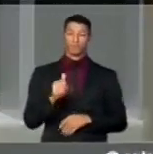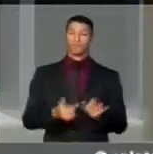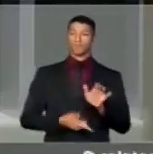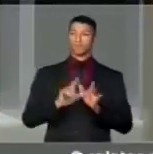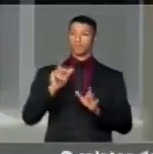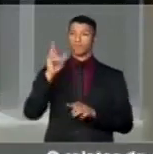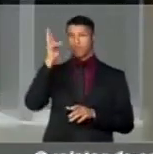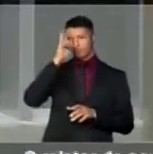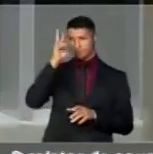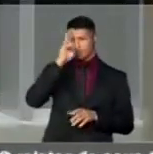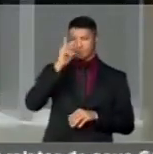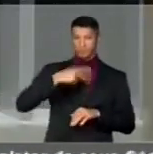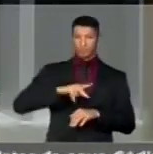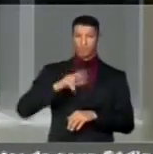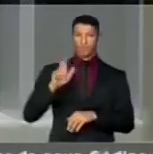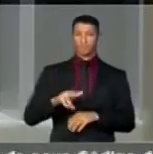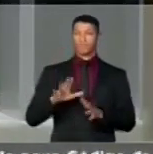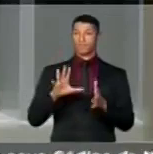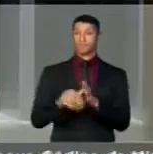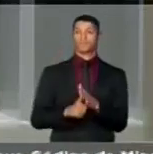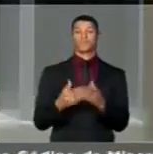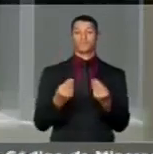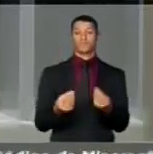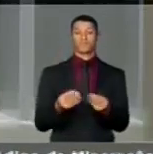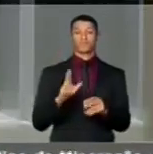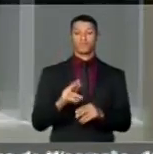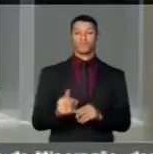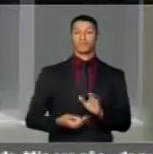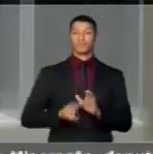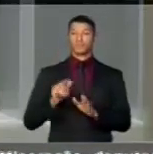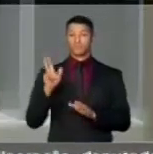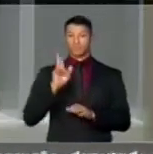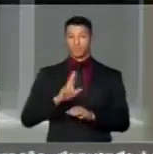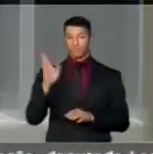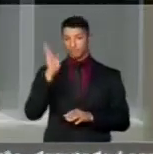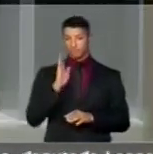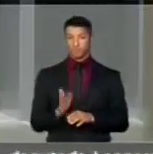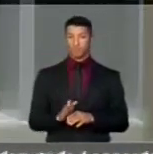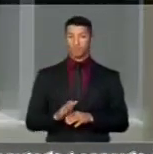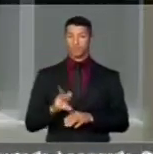antes na história desse país se roubou tanto. Nunca antes na história desse